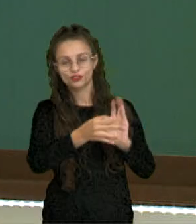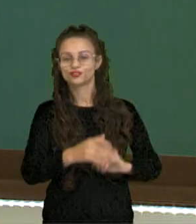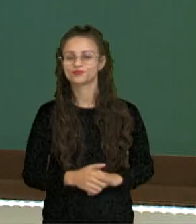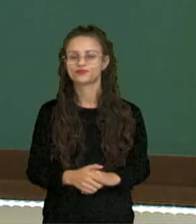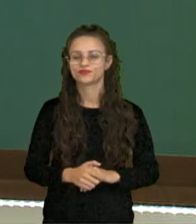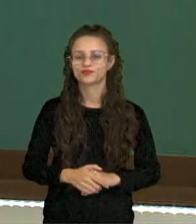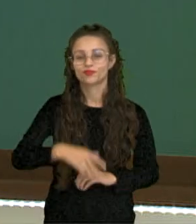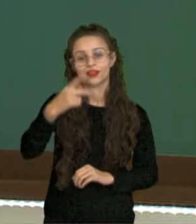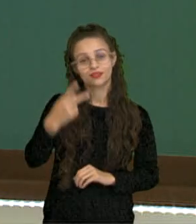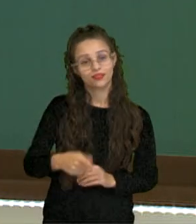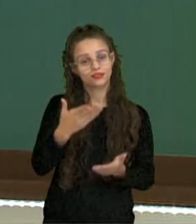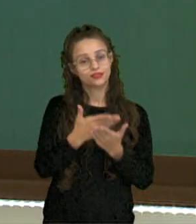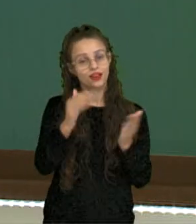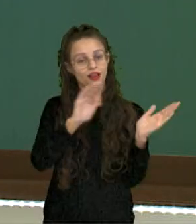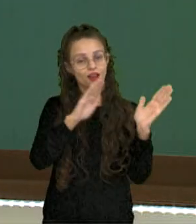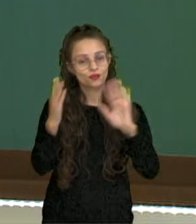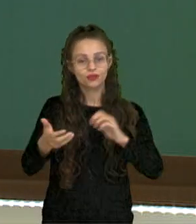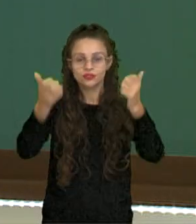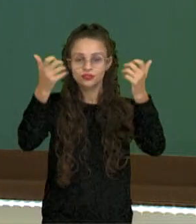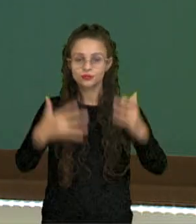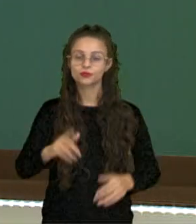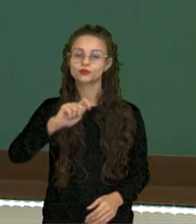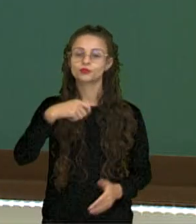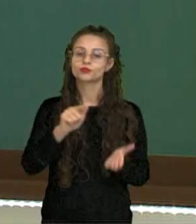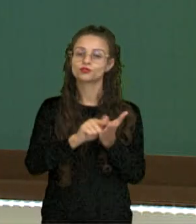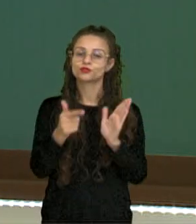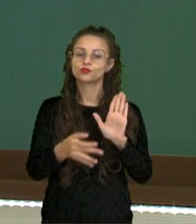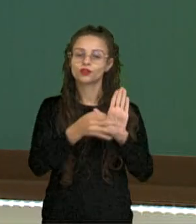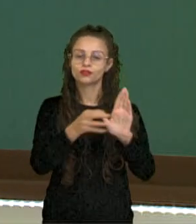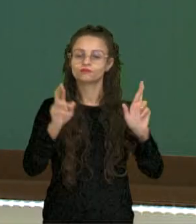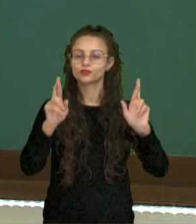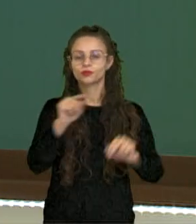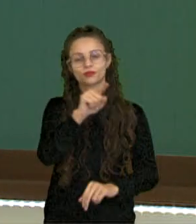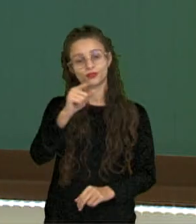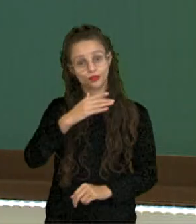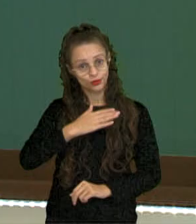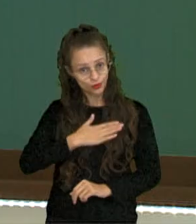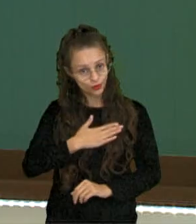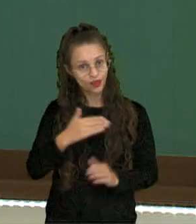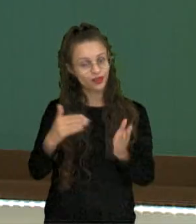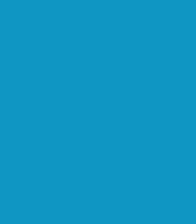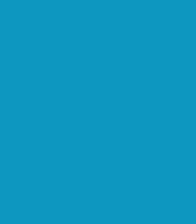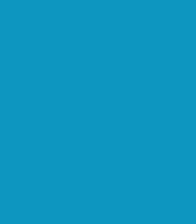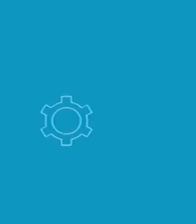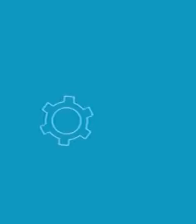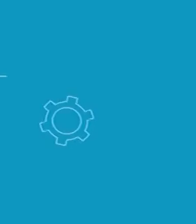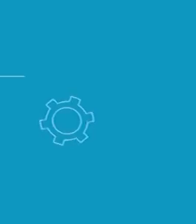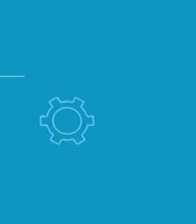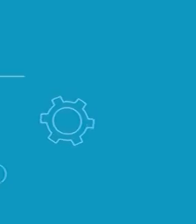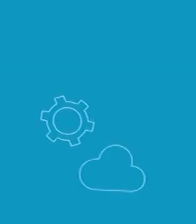Neste vídeo, falamos sobre editorial. Espero que vocês tenham gostado e até breve.